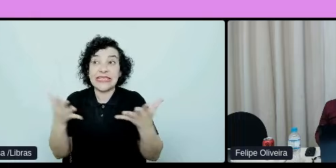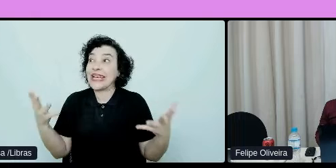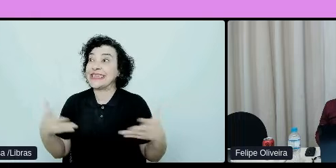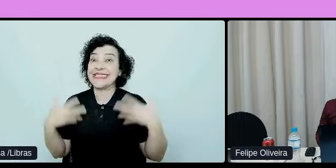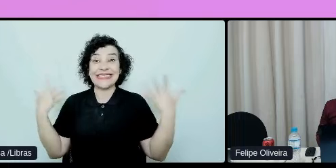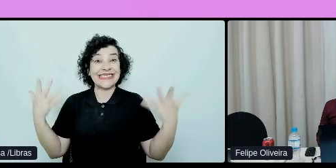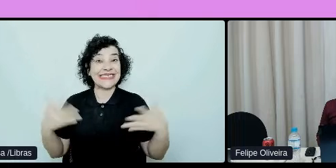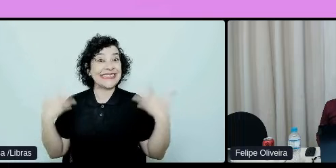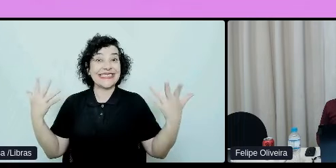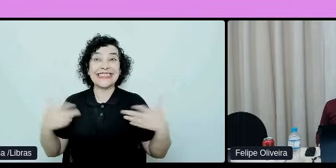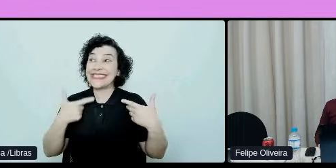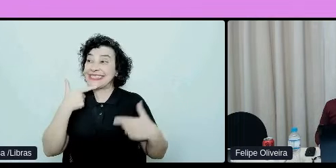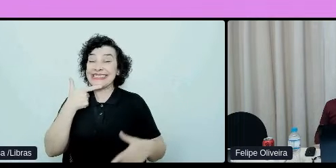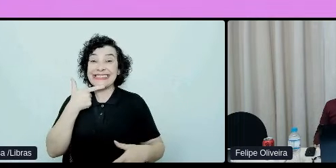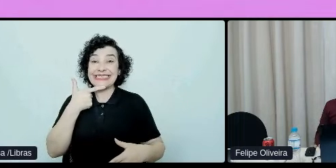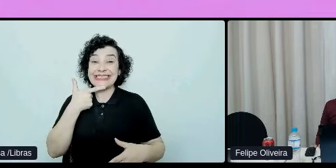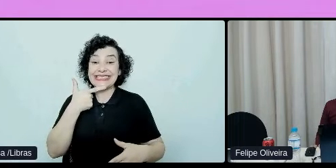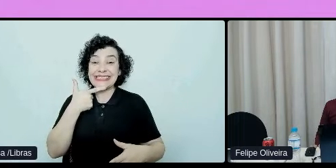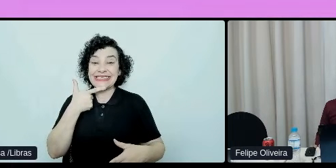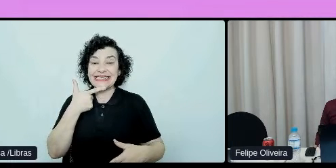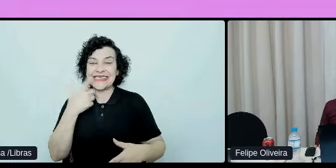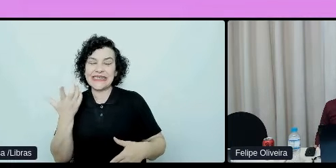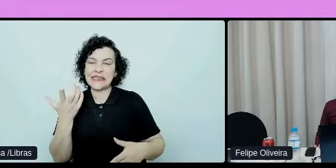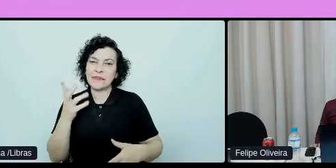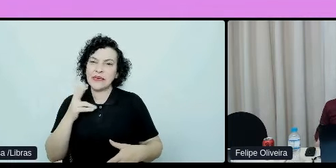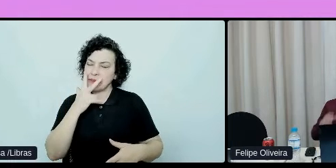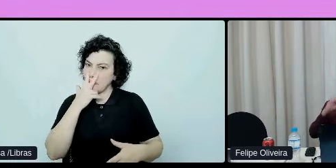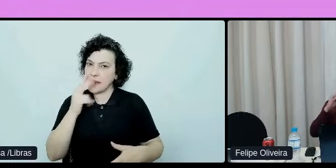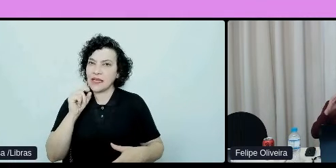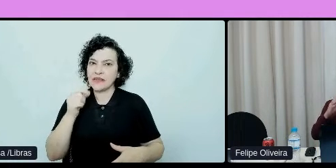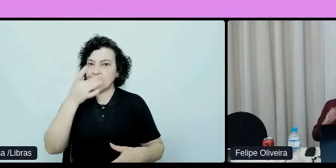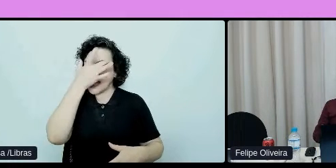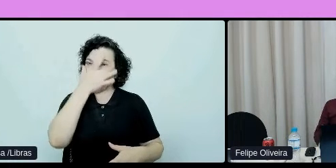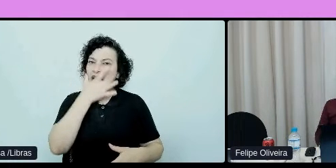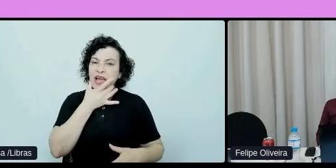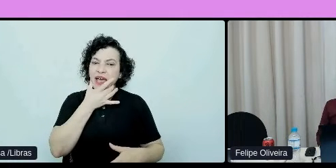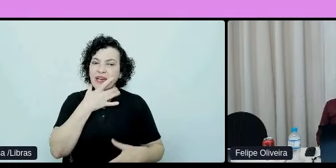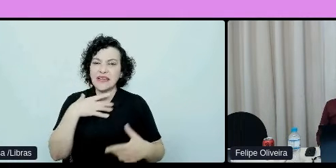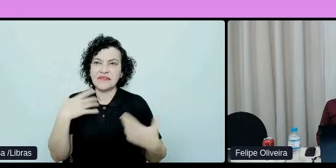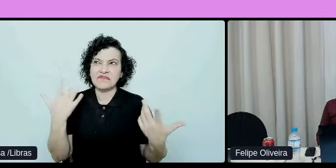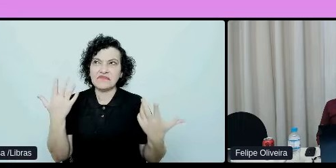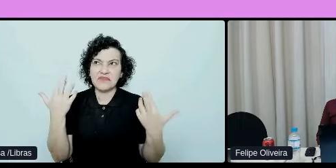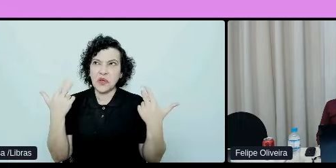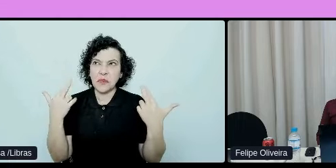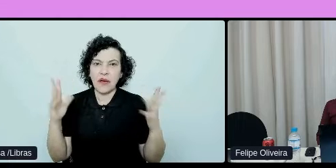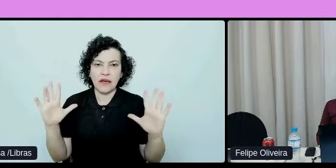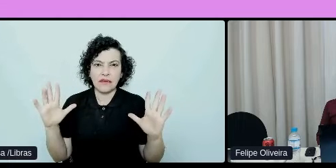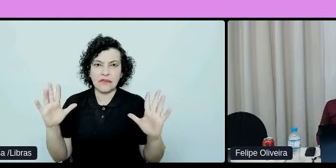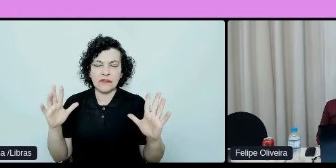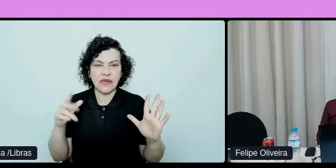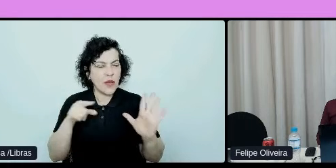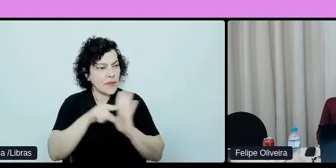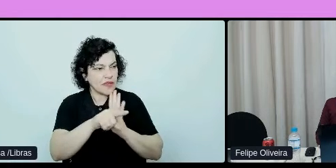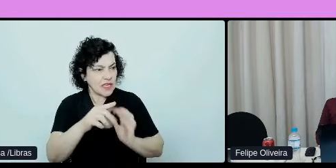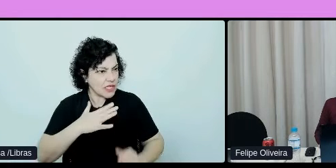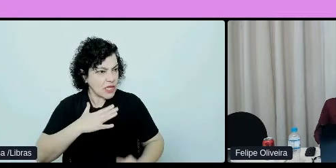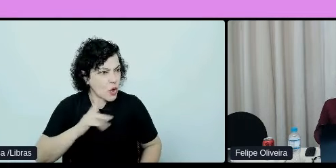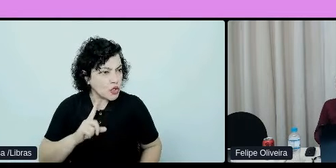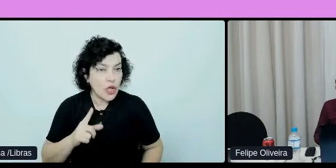coisa, e aí a cara meio assim, né? Aí falava, você não gostou? Eu falei, adorei.